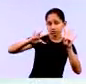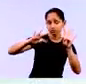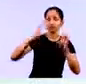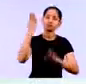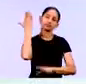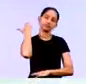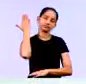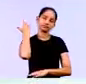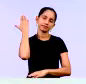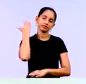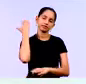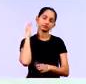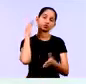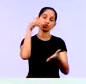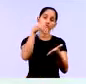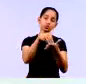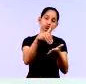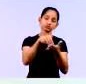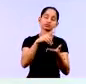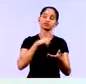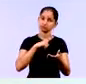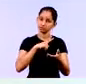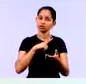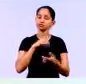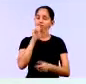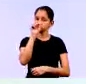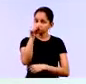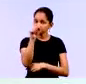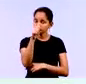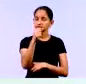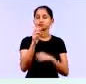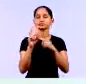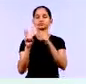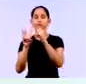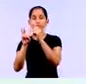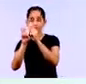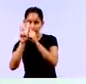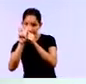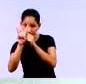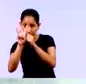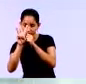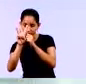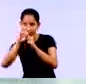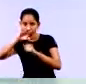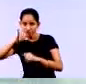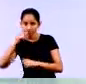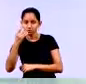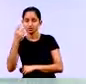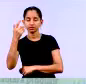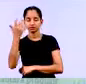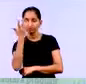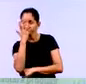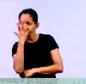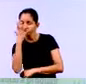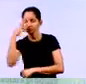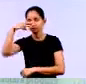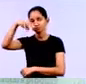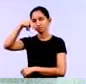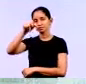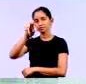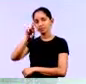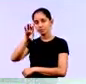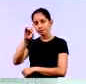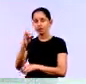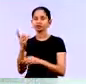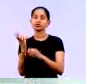no orçamento de produção, ele tem lá, primeiro trimestre, seria janeiro, fevereiro e março. Se você for